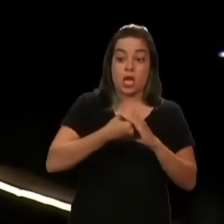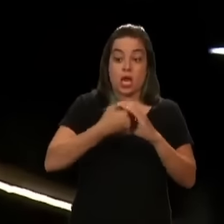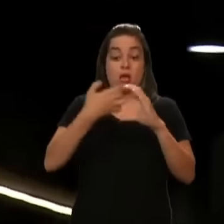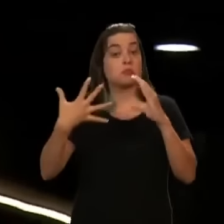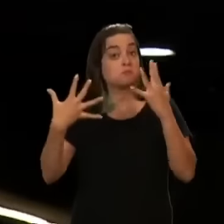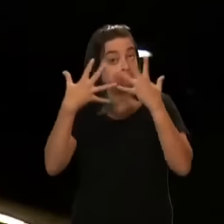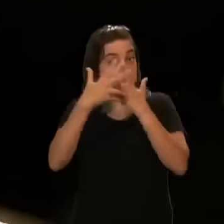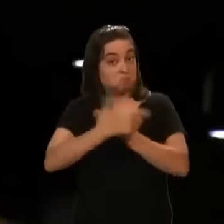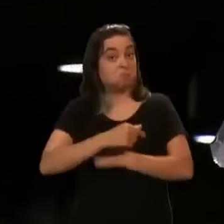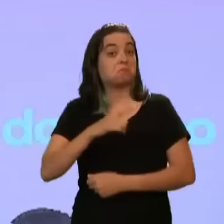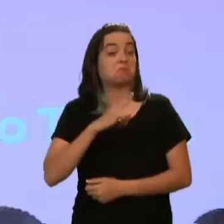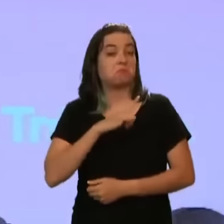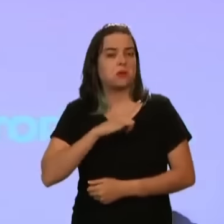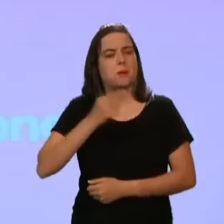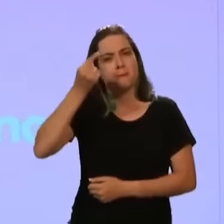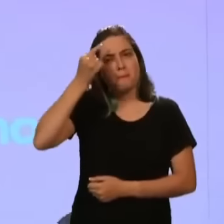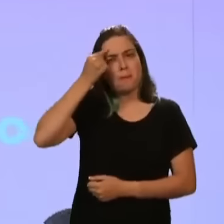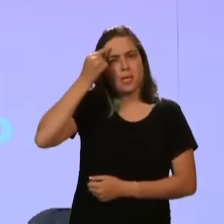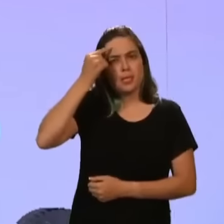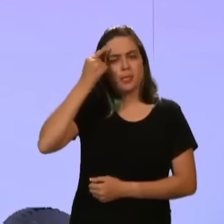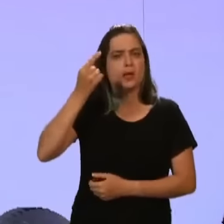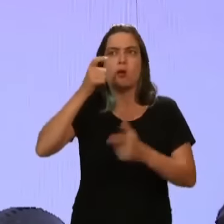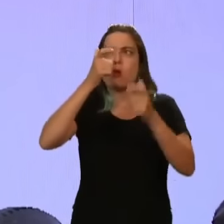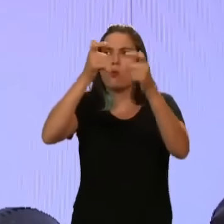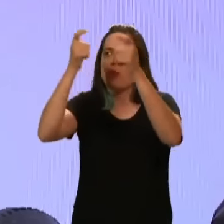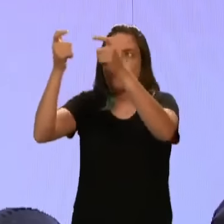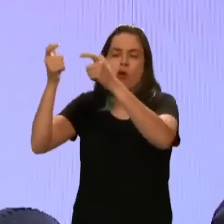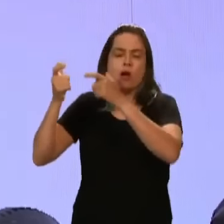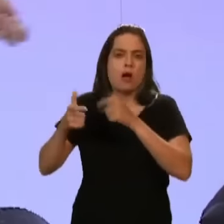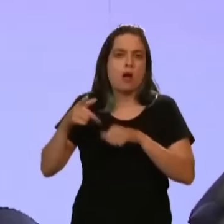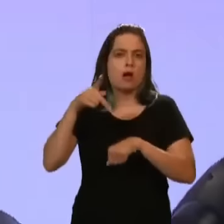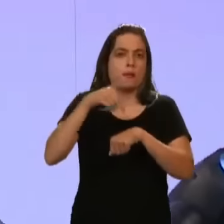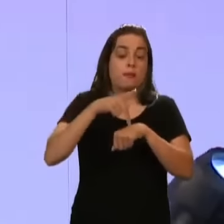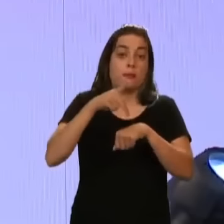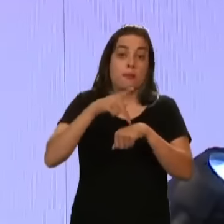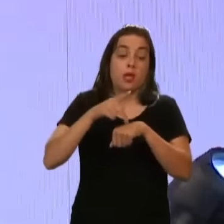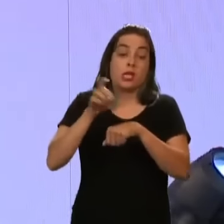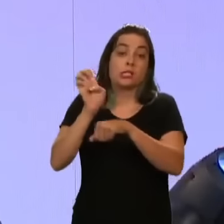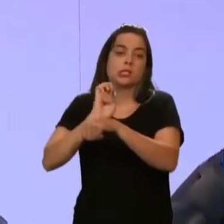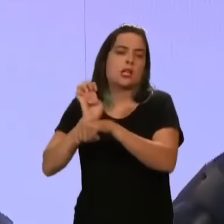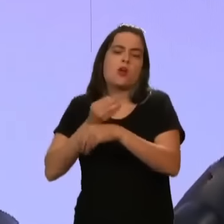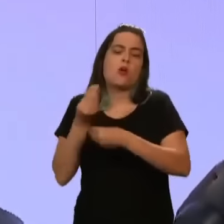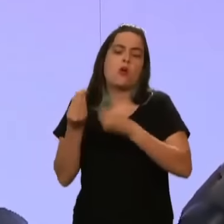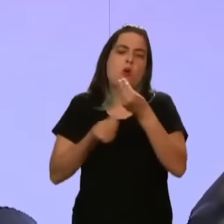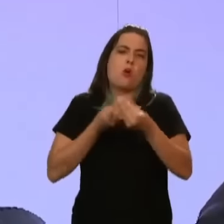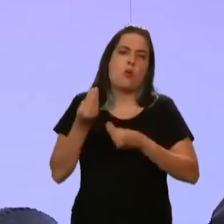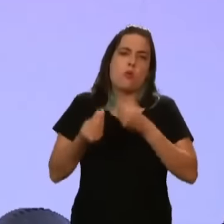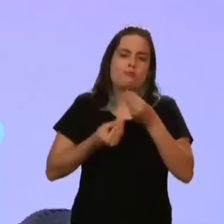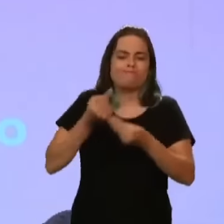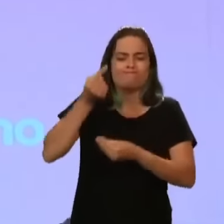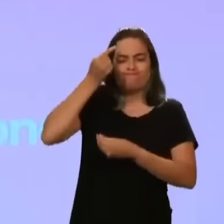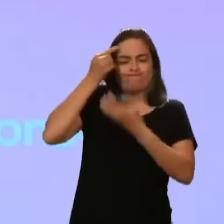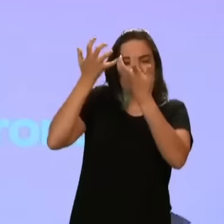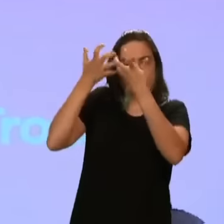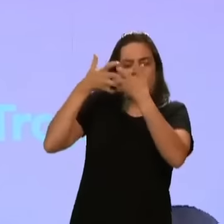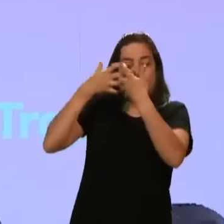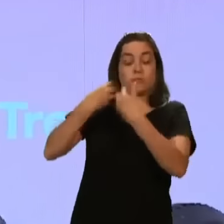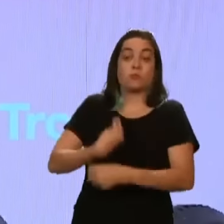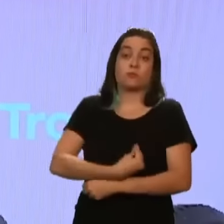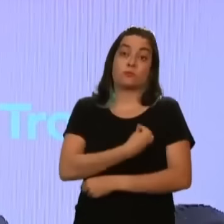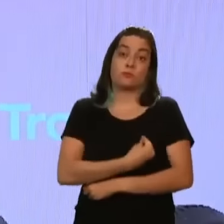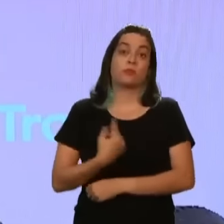bonitas dela, pensar das regiões de onde elas vêm, dos estados, como que isso tudo a gente pode aplicar na nossa